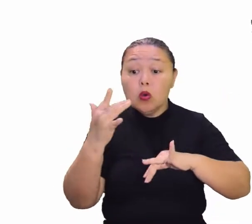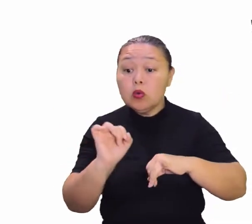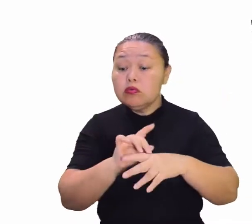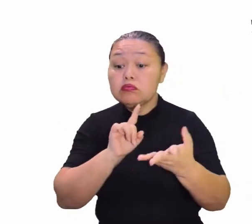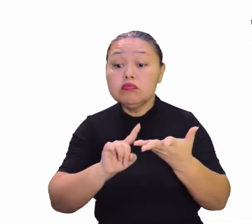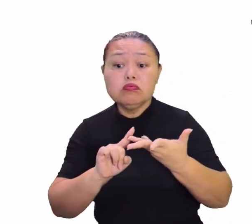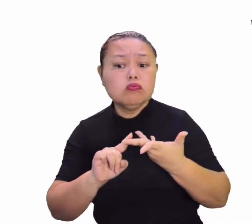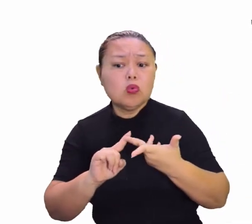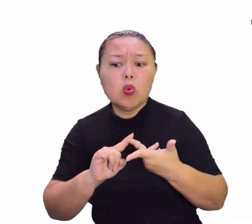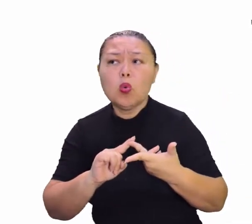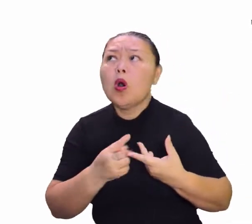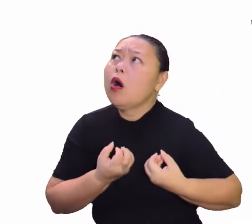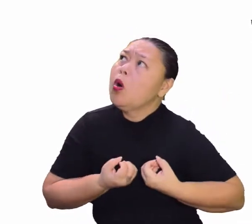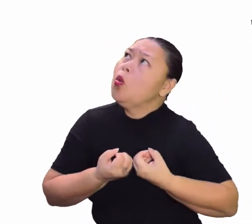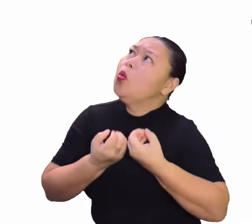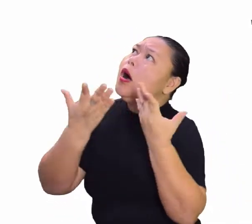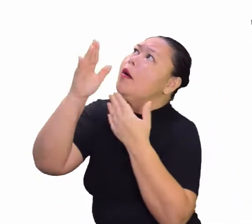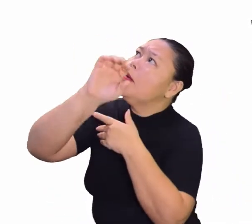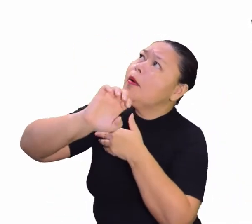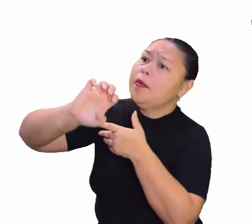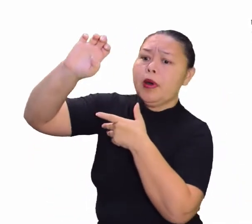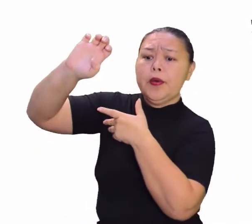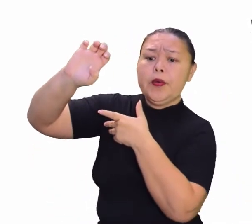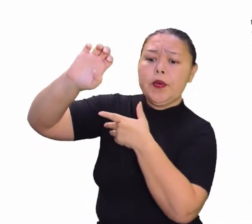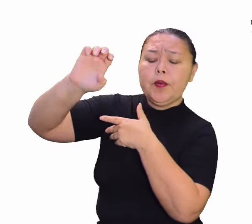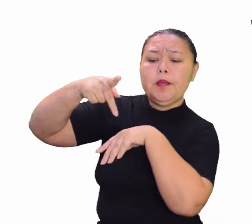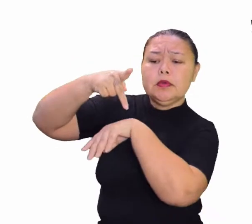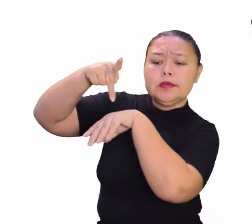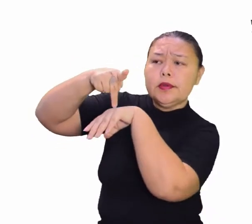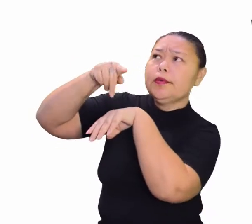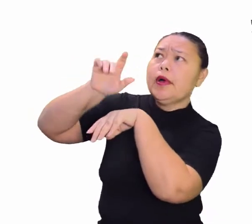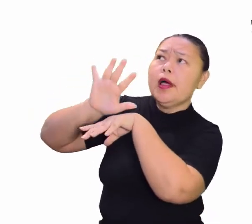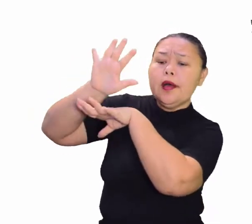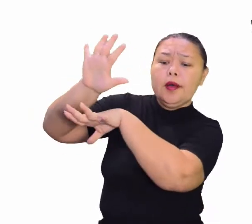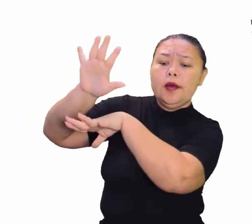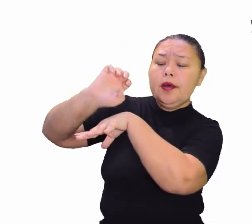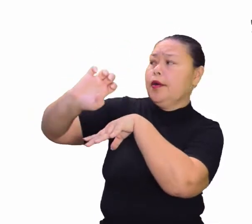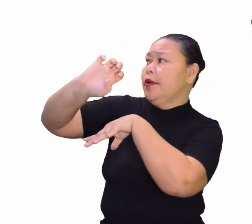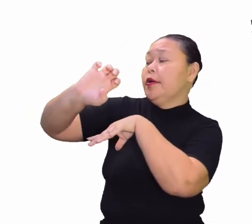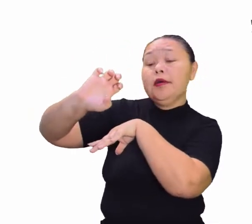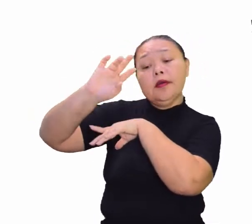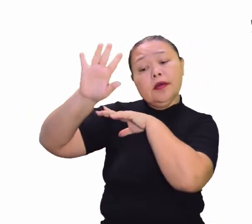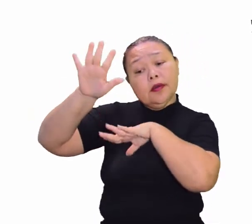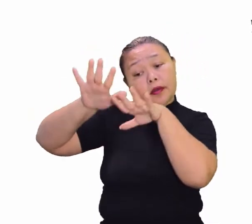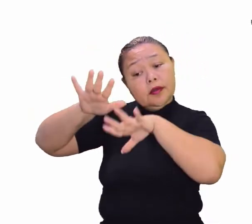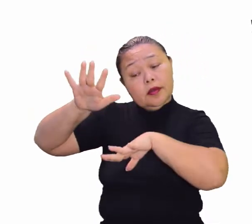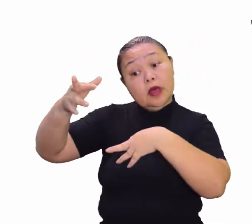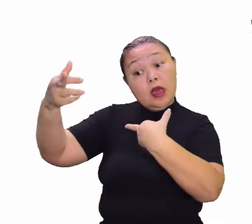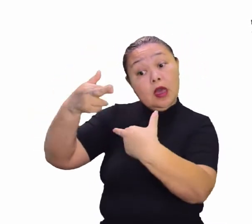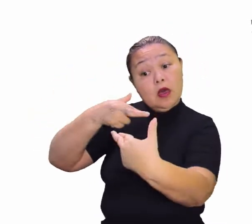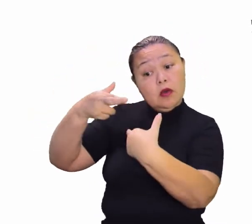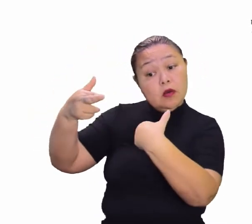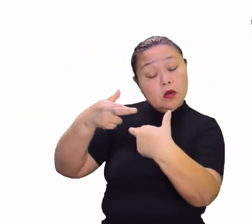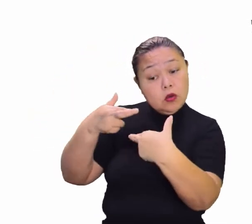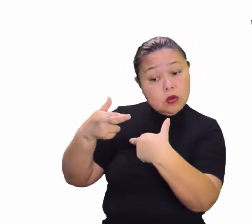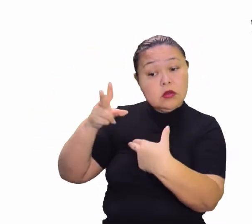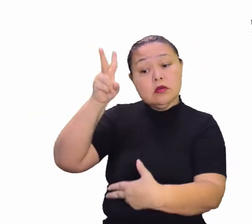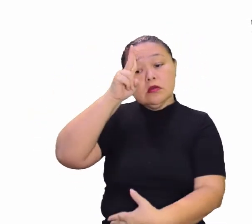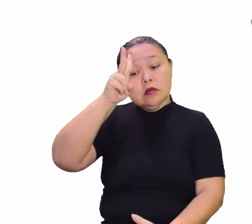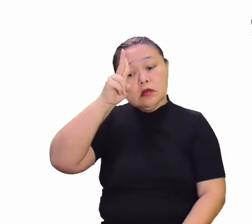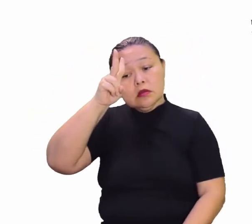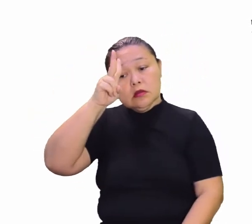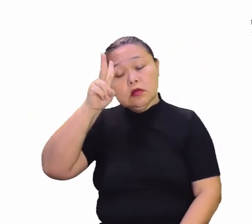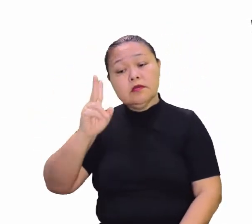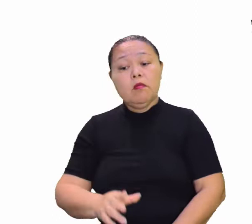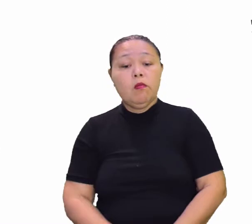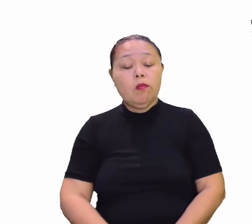Rogério? Para a Europa. As metrópoles, né? As metrópoles que estão lá na Europa. E essas relações